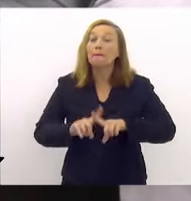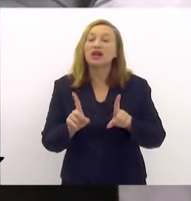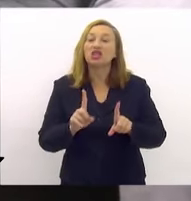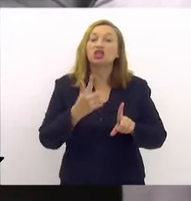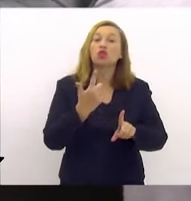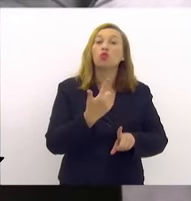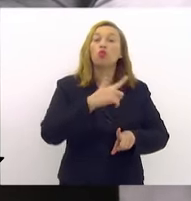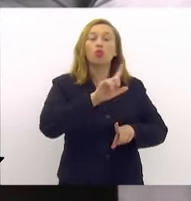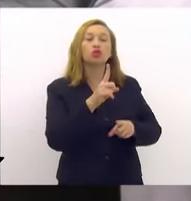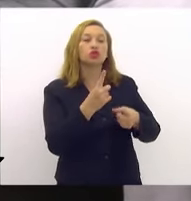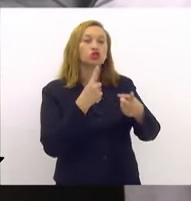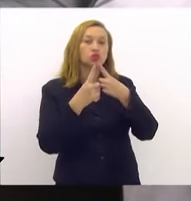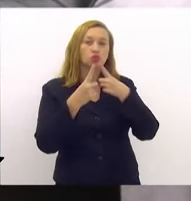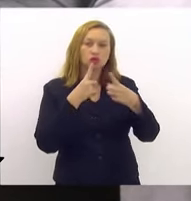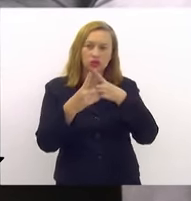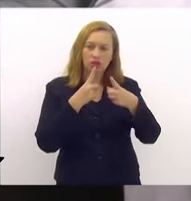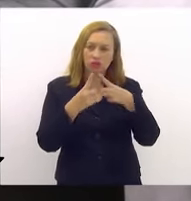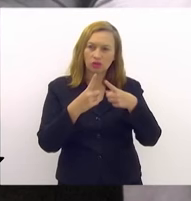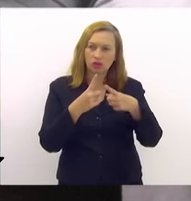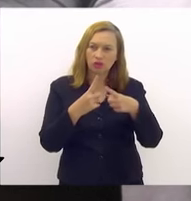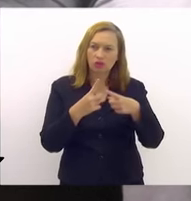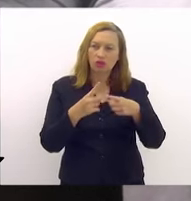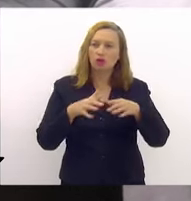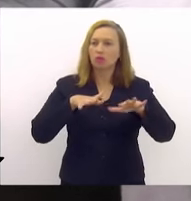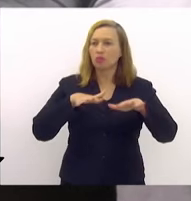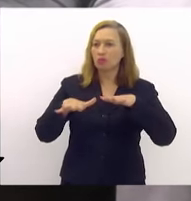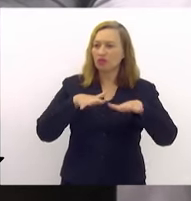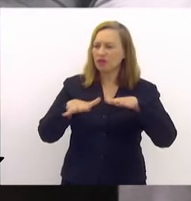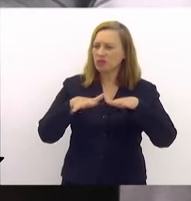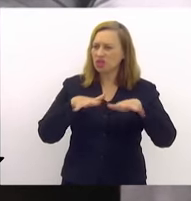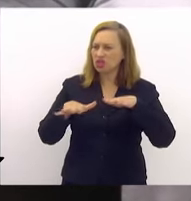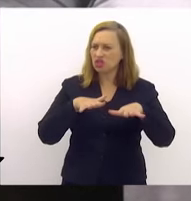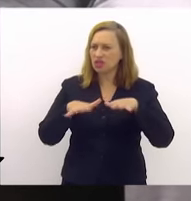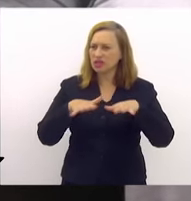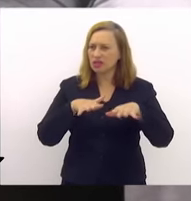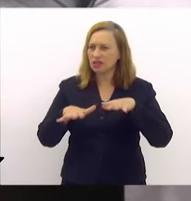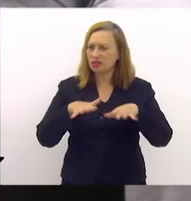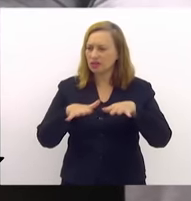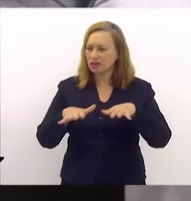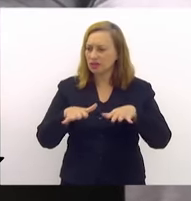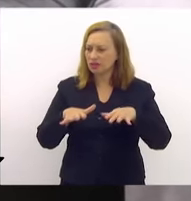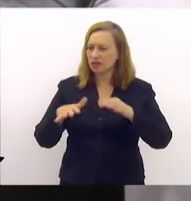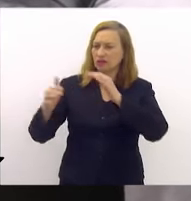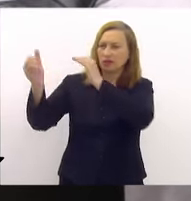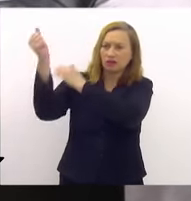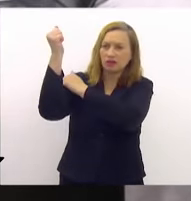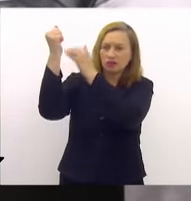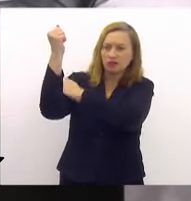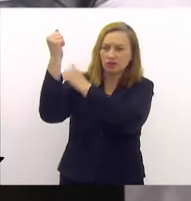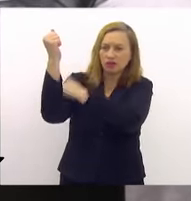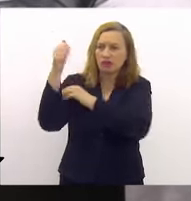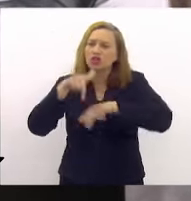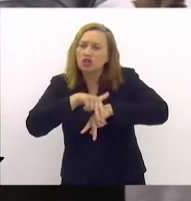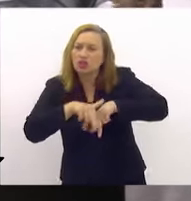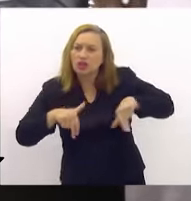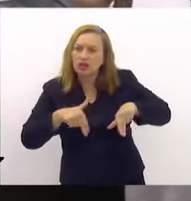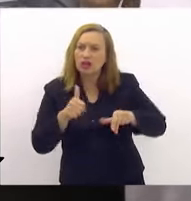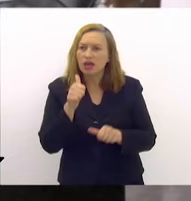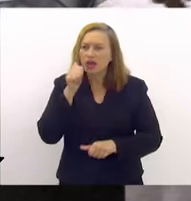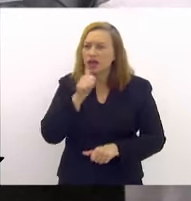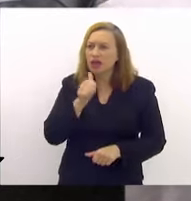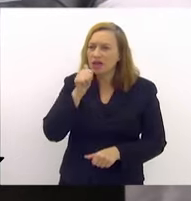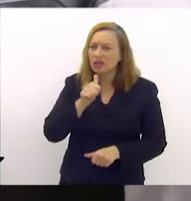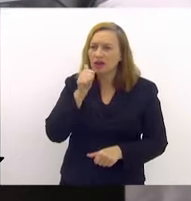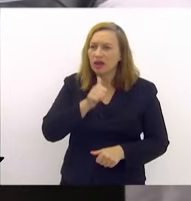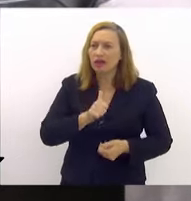outro debate que é feito pelo movimento feminista há muito tempo, ao discutir as relações de gênero, que traz o debate de que as mulheres,